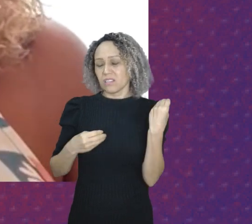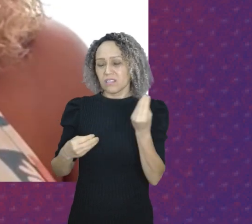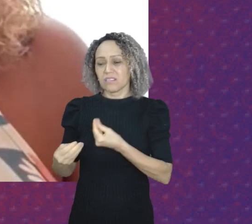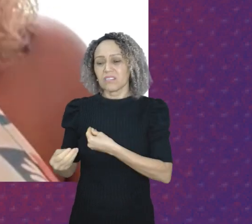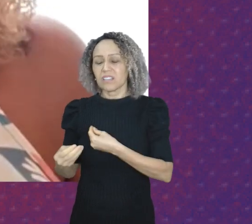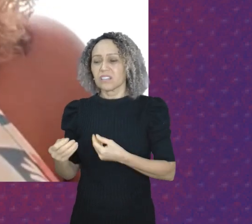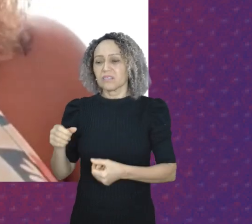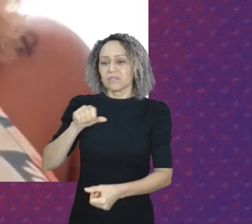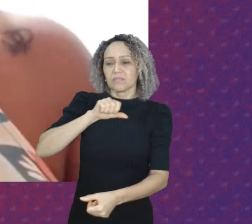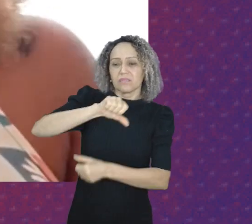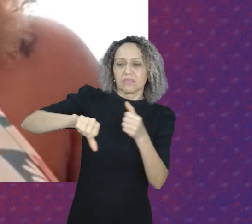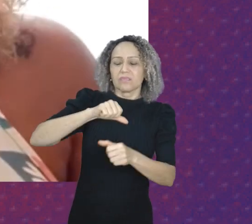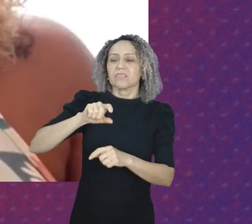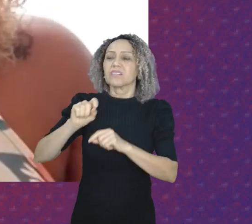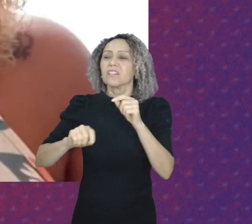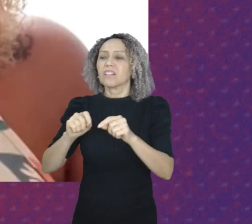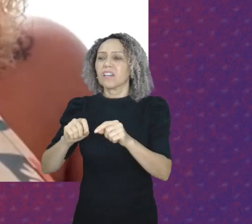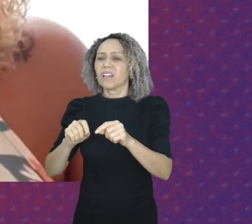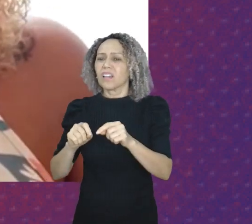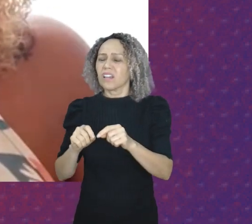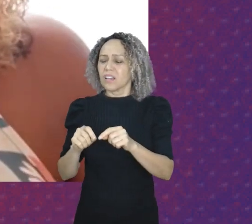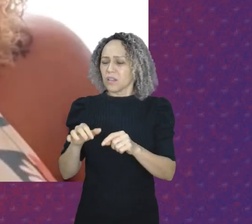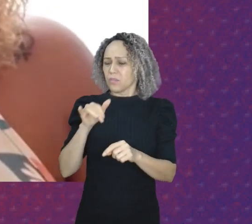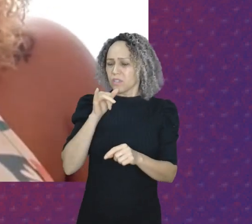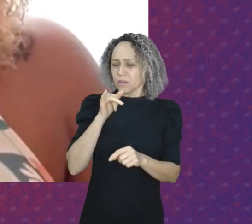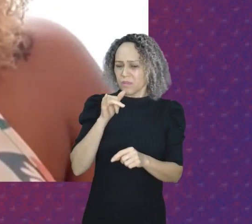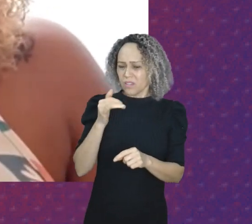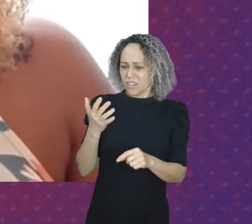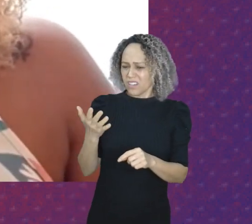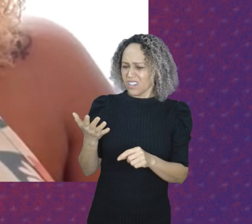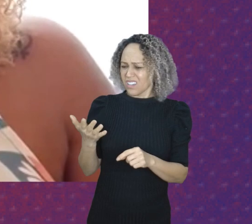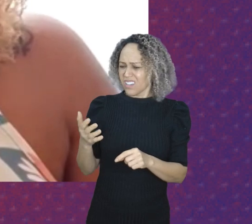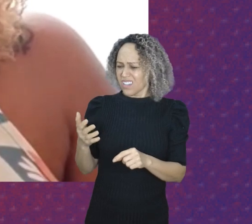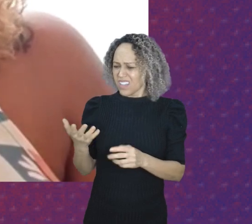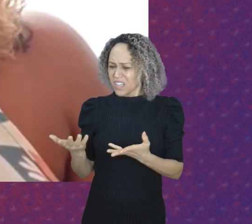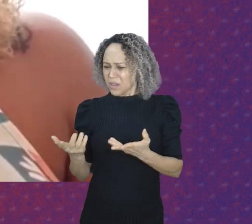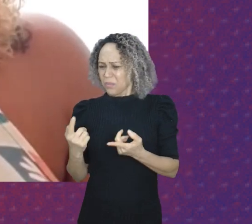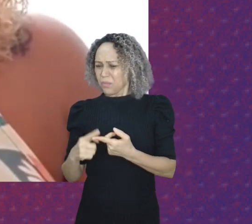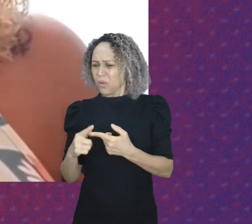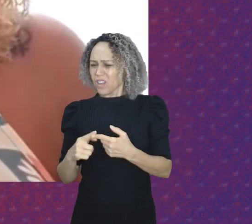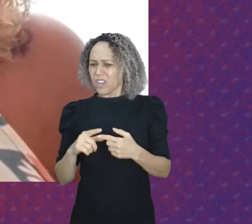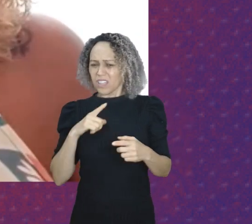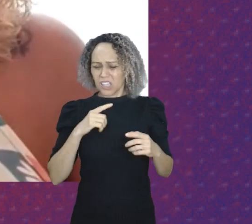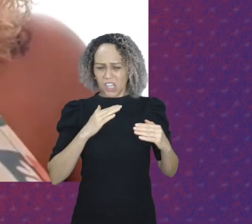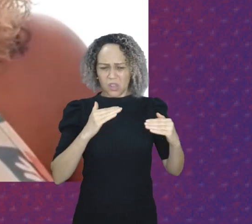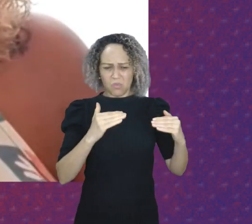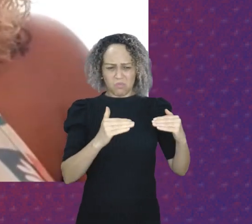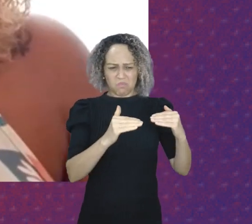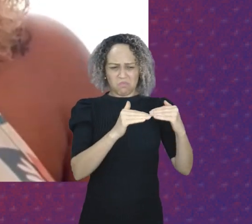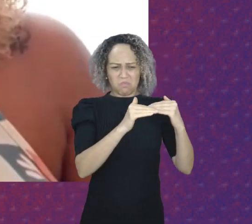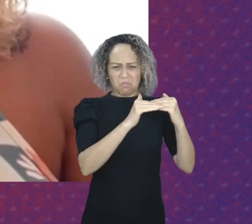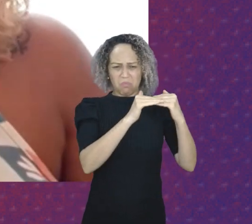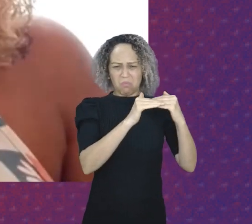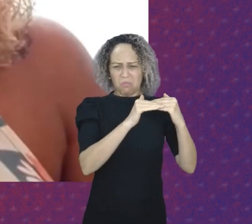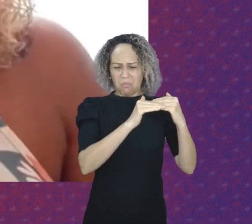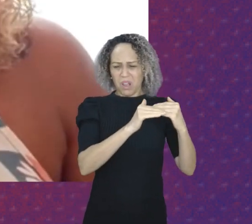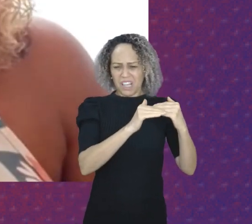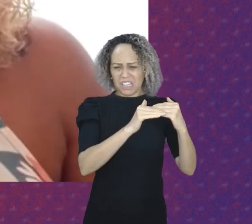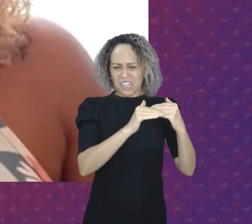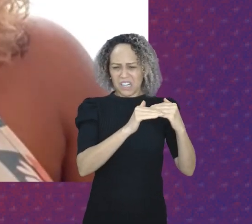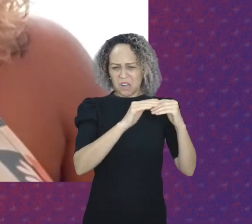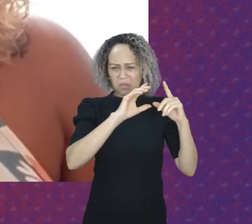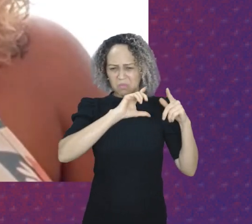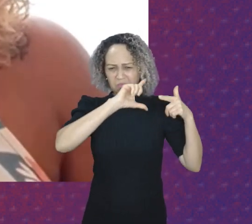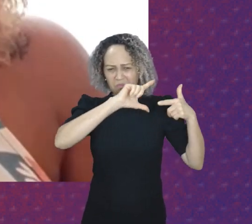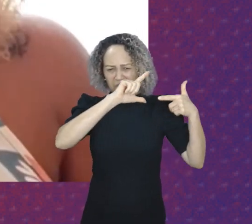heteronormativo. Então, a gente não consegue se ver nessa sociedade. Então, acho que as políticas